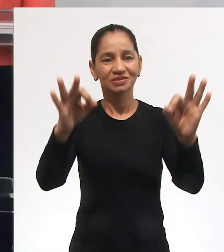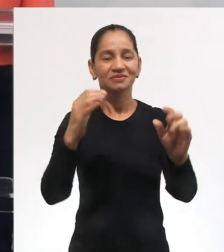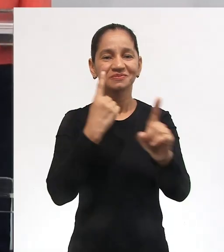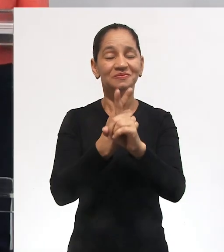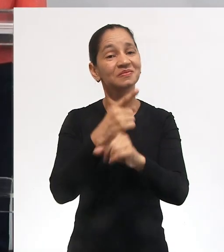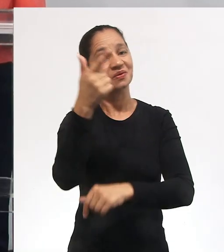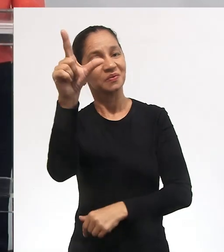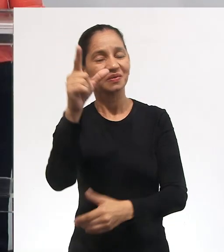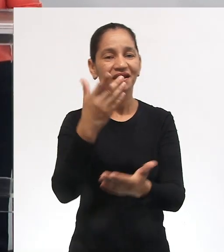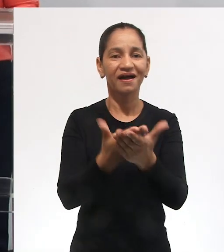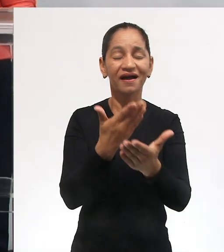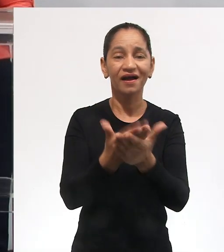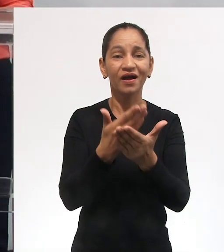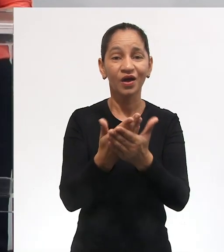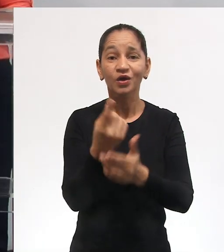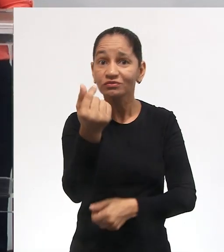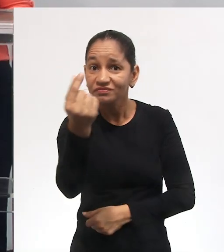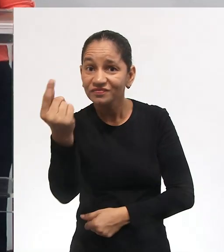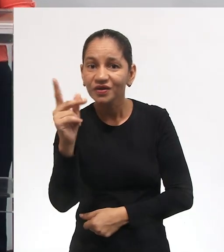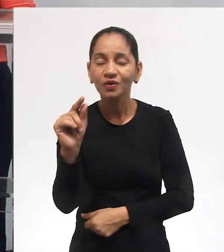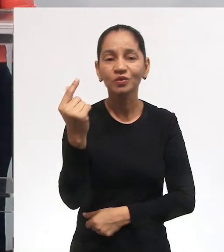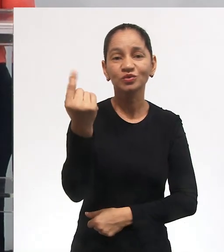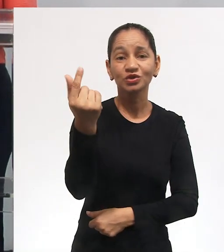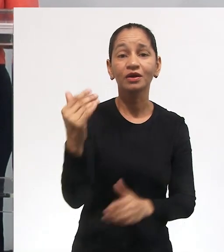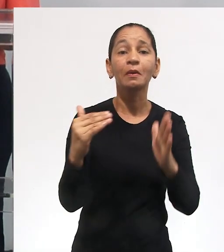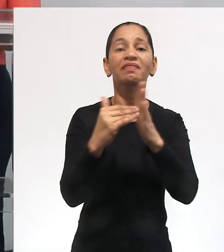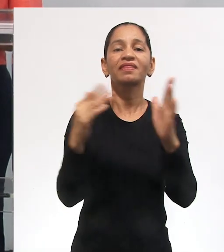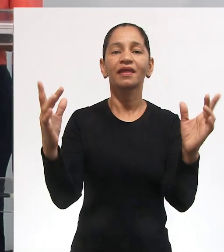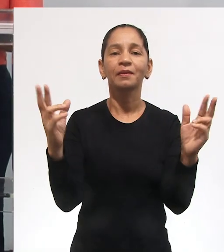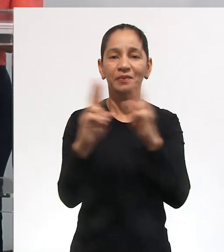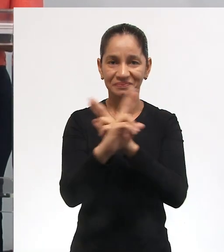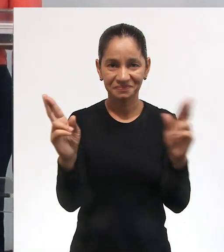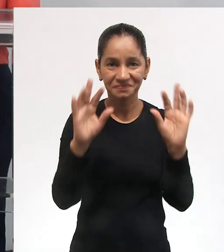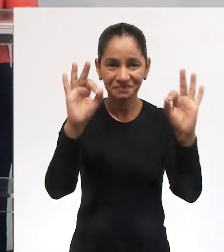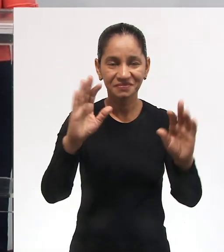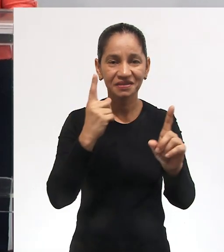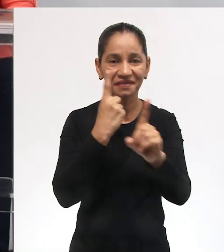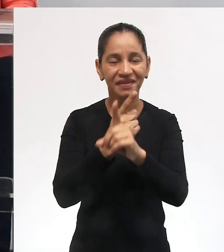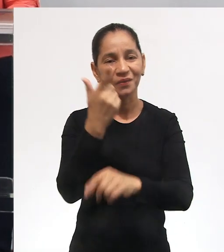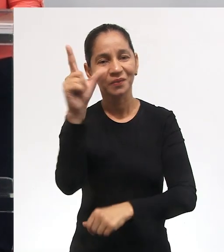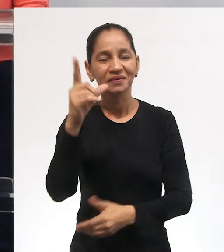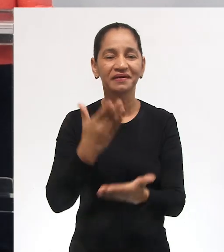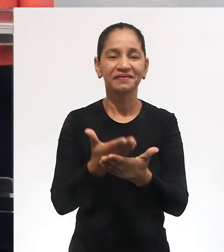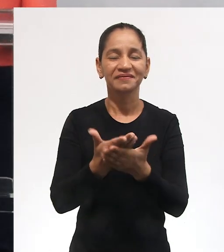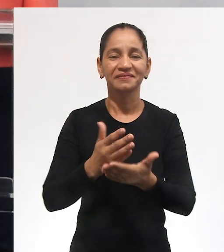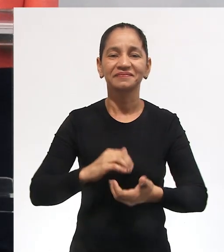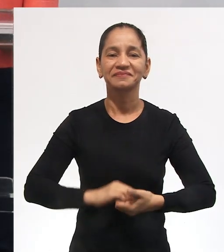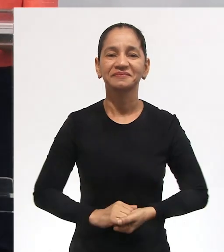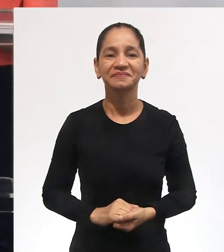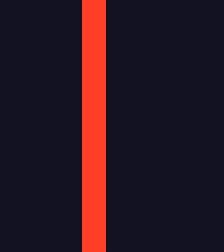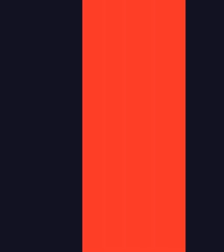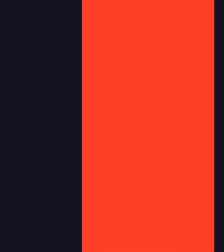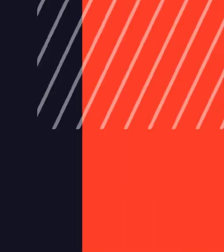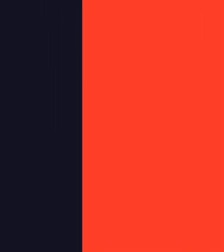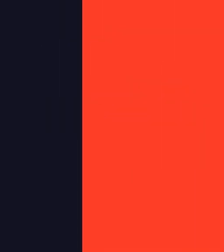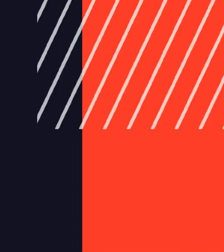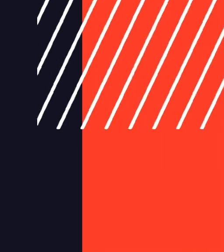estudos e nos vemos na próxima aula com o valor do dinheiro no tempo e juros simples. Até a próxima aula!